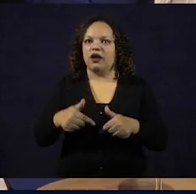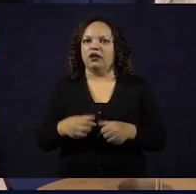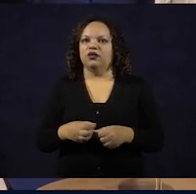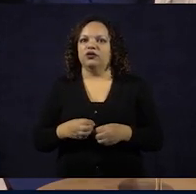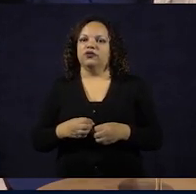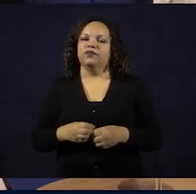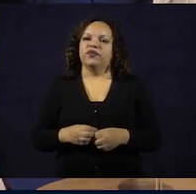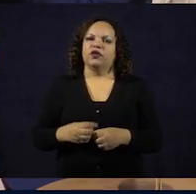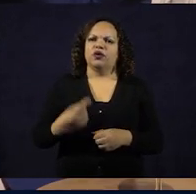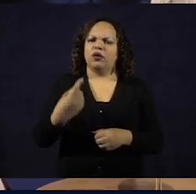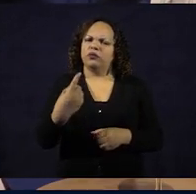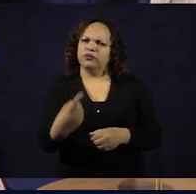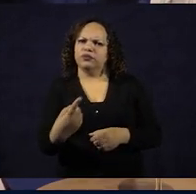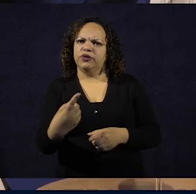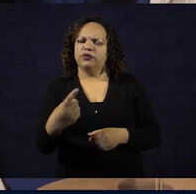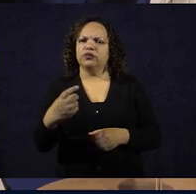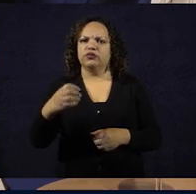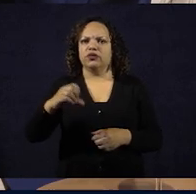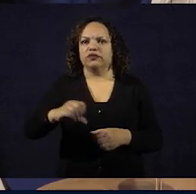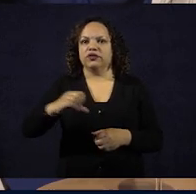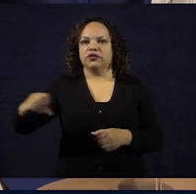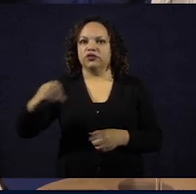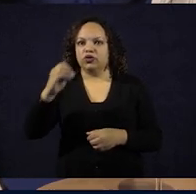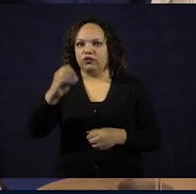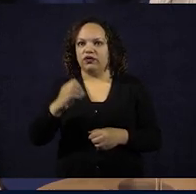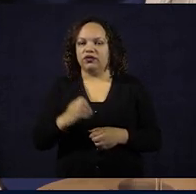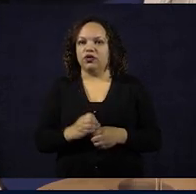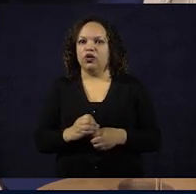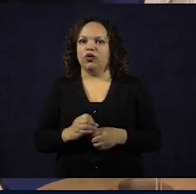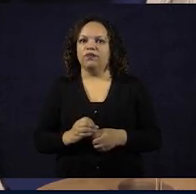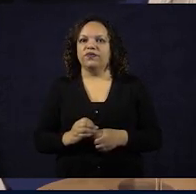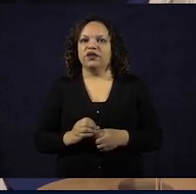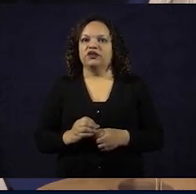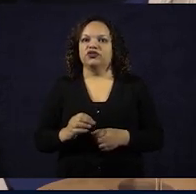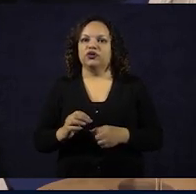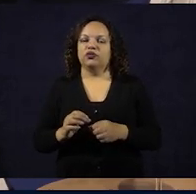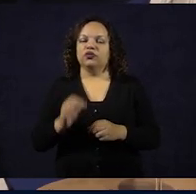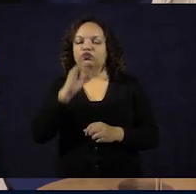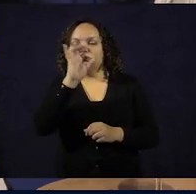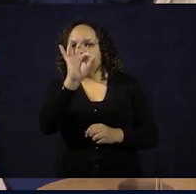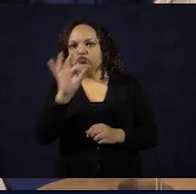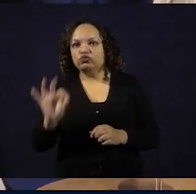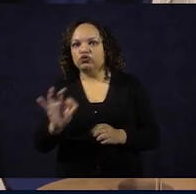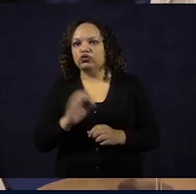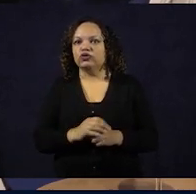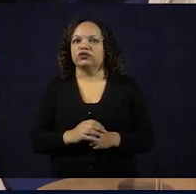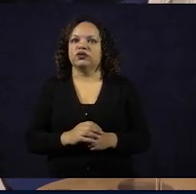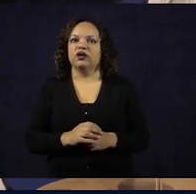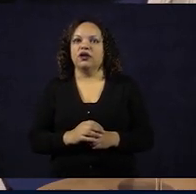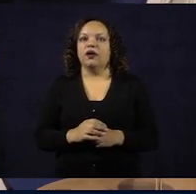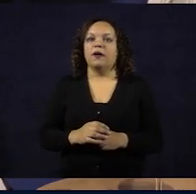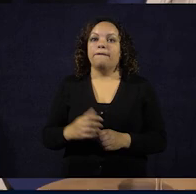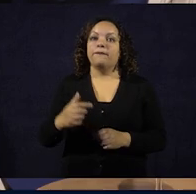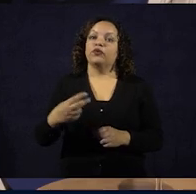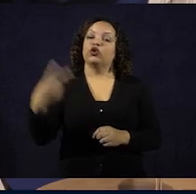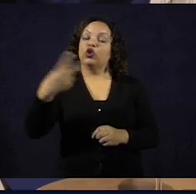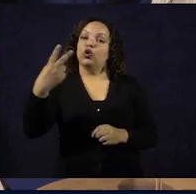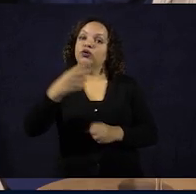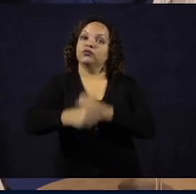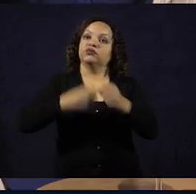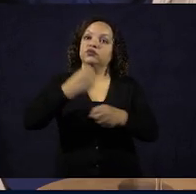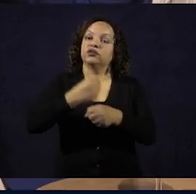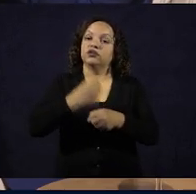início dos anos 90 é o juro no Brasil é tinha um recipiente mercado de debêntures no Brasil ele operar para dois